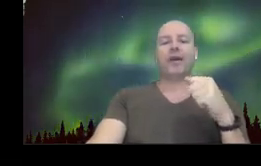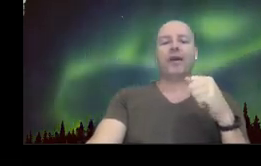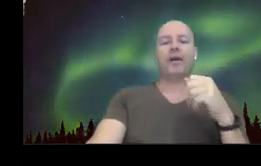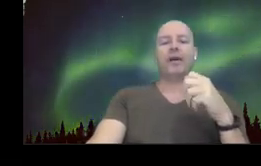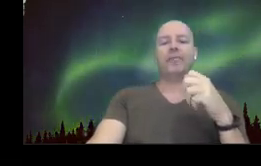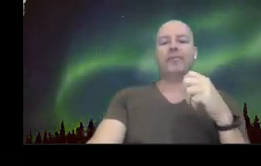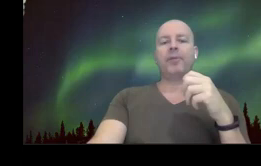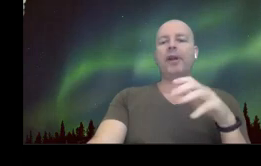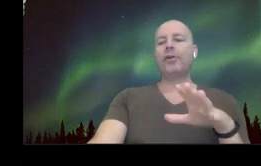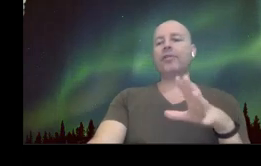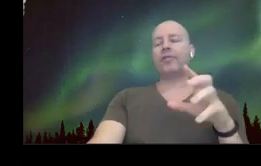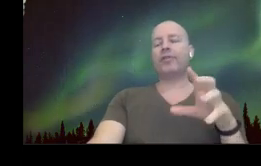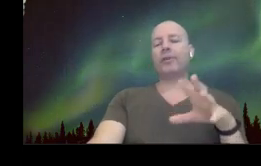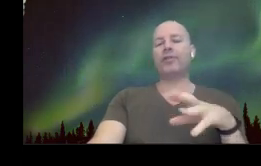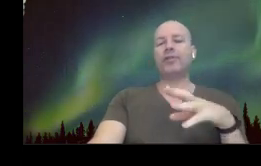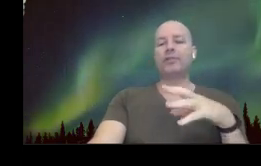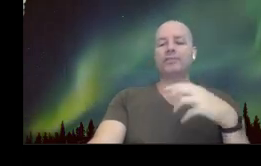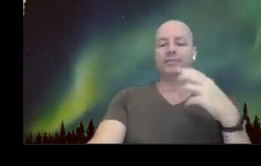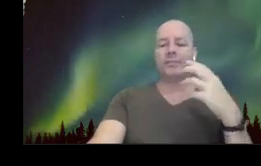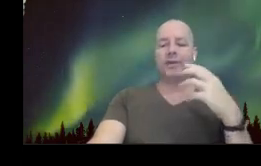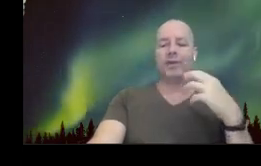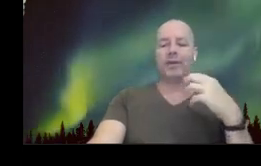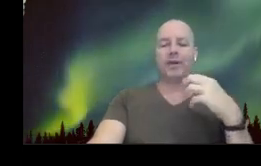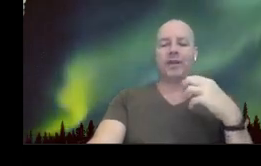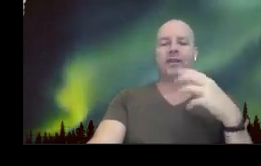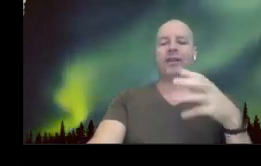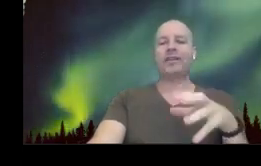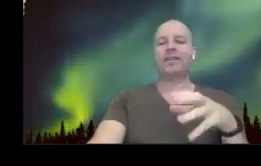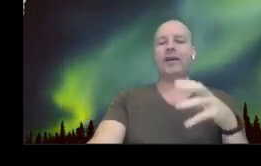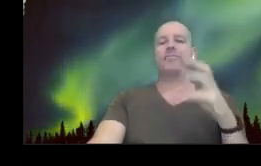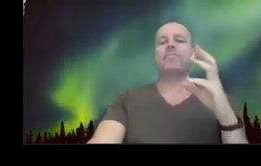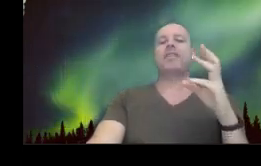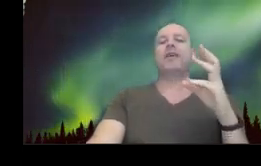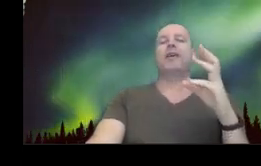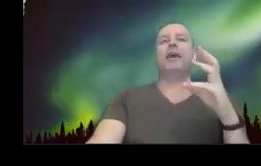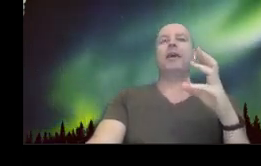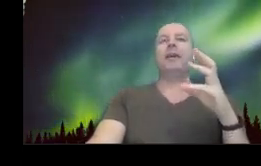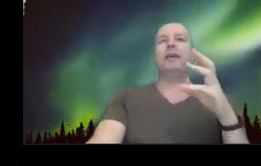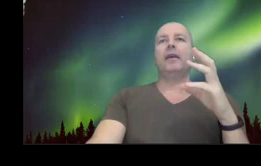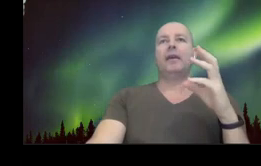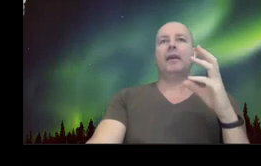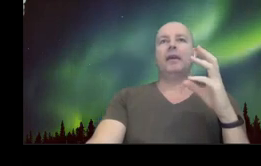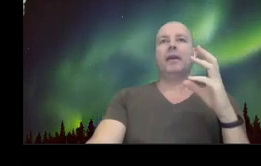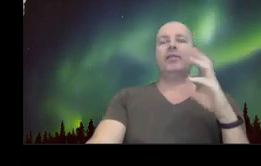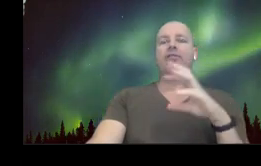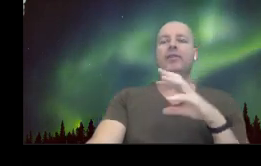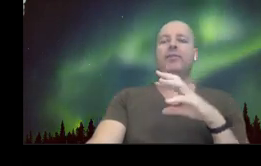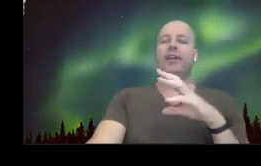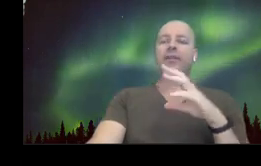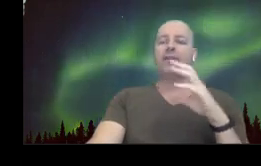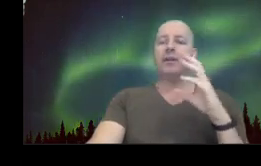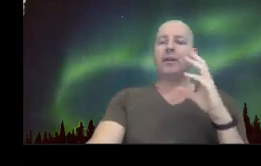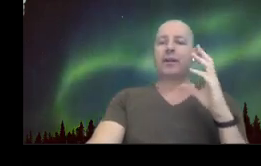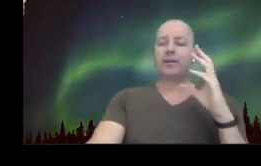Bom, primeira coisa que vocês precisam internalizar é que existe